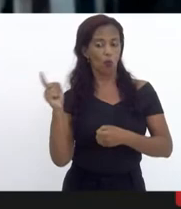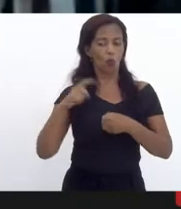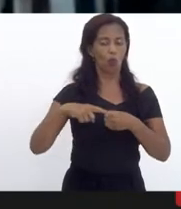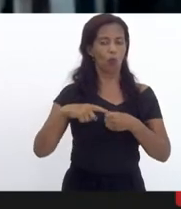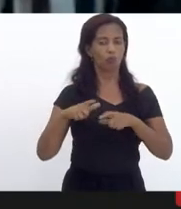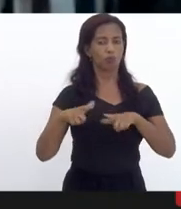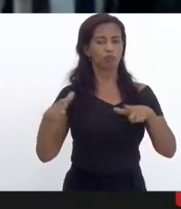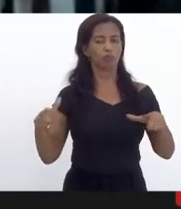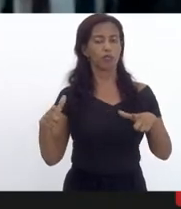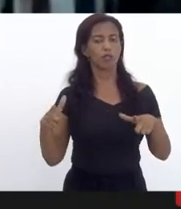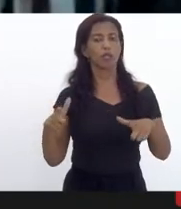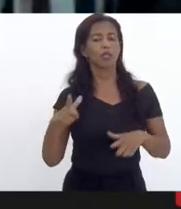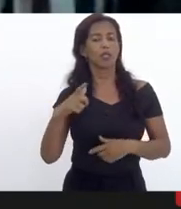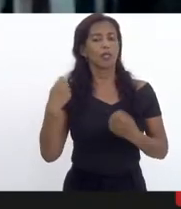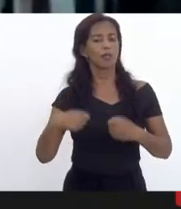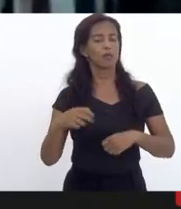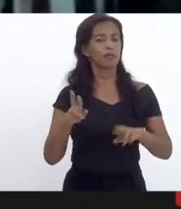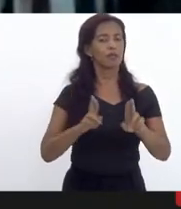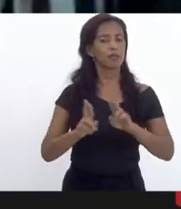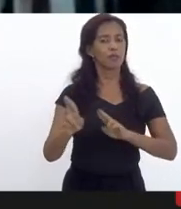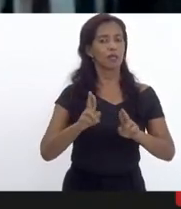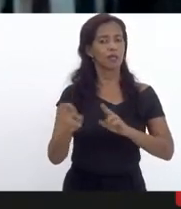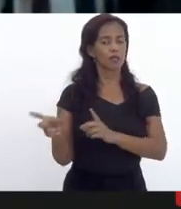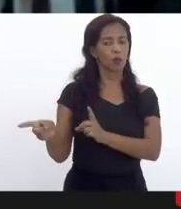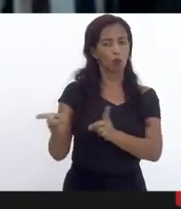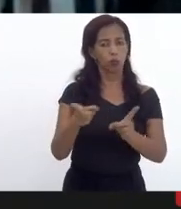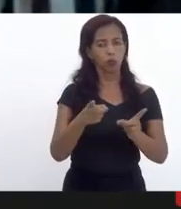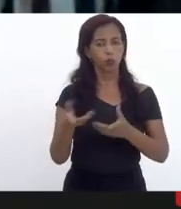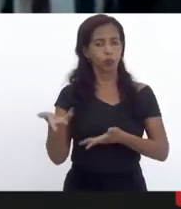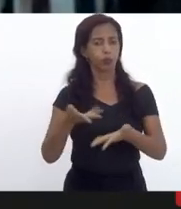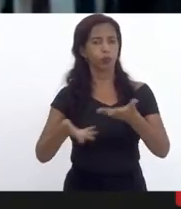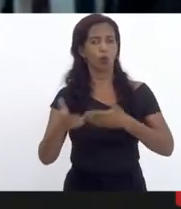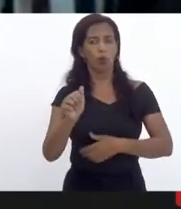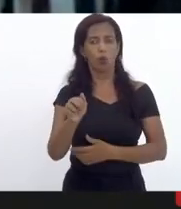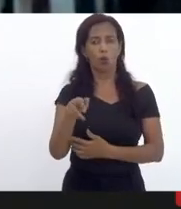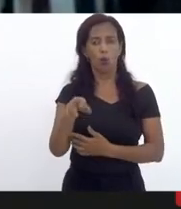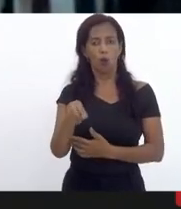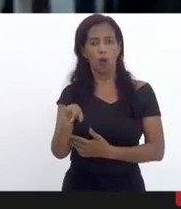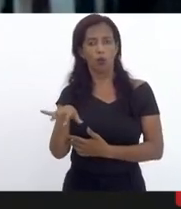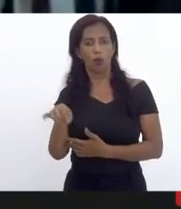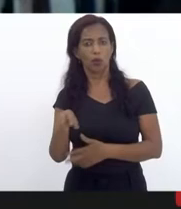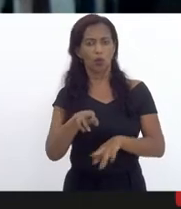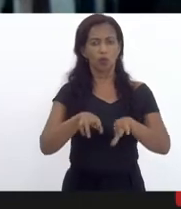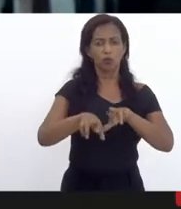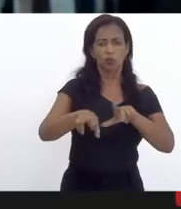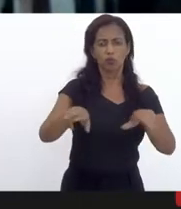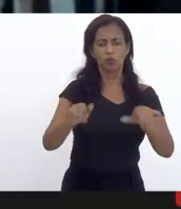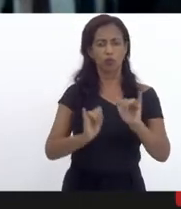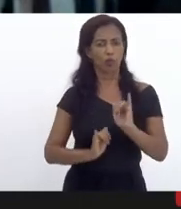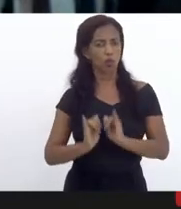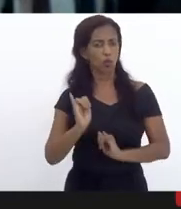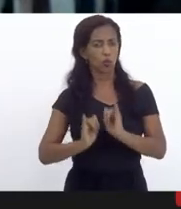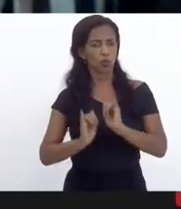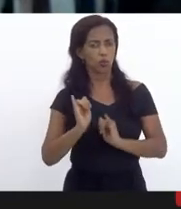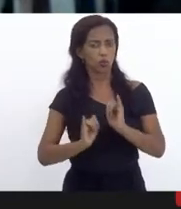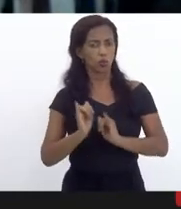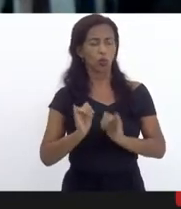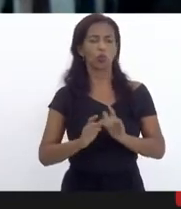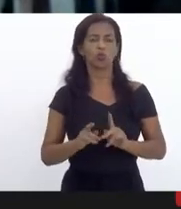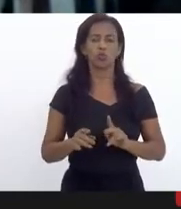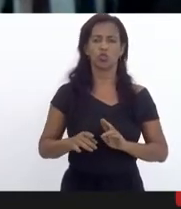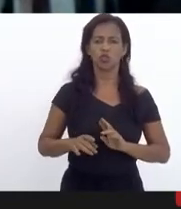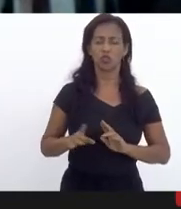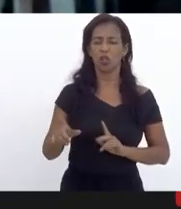ele vai fazer relações comerciais com agronegócio, com diversas indústrias, indústrias têxteis,